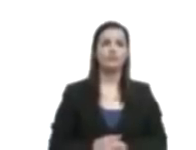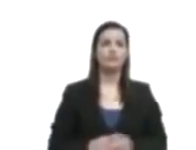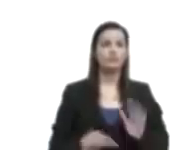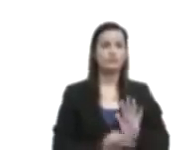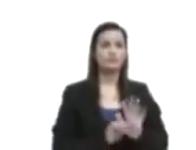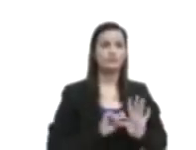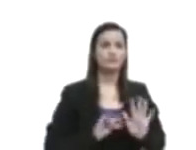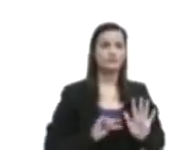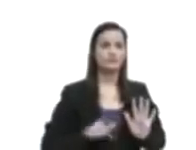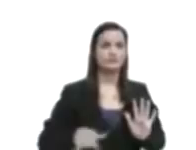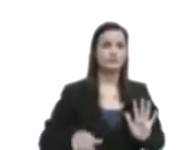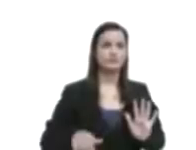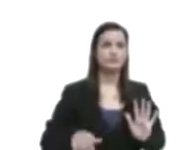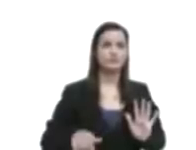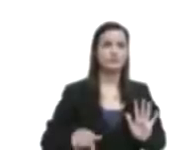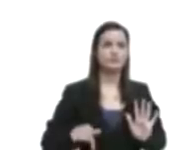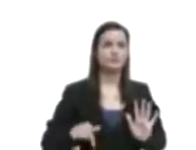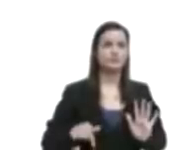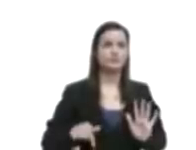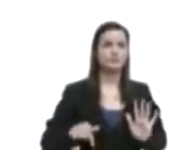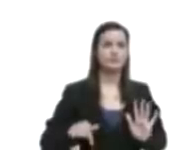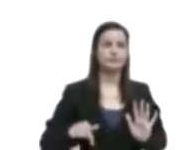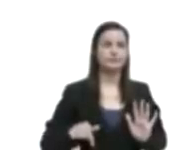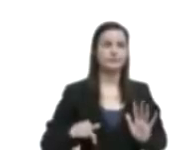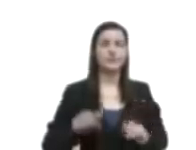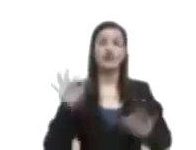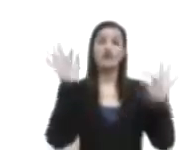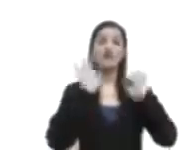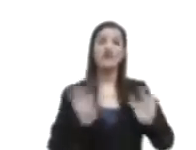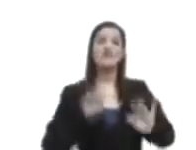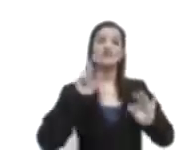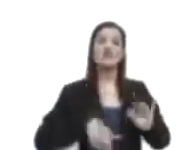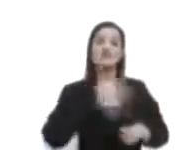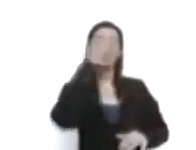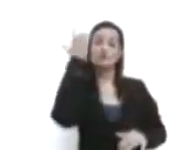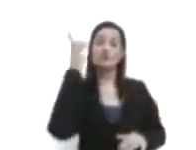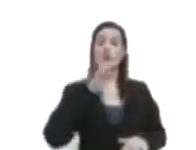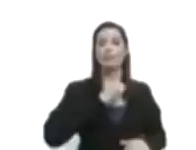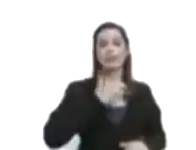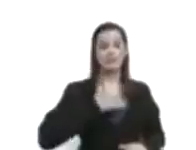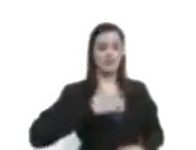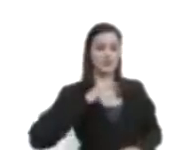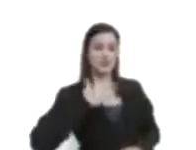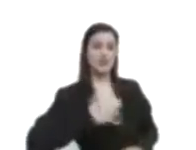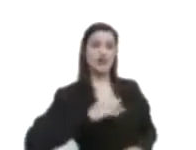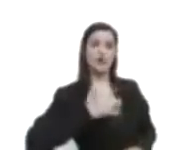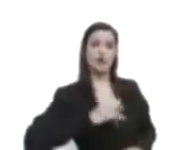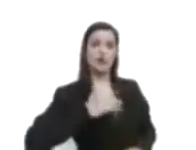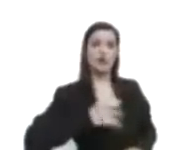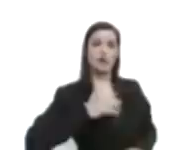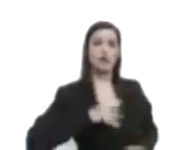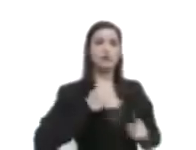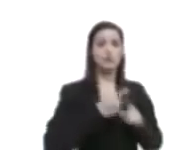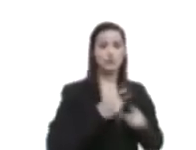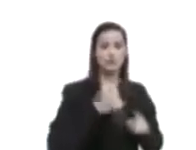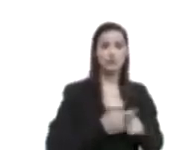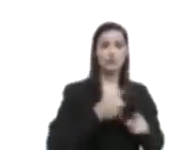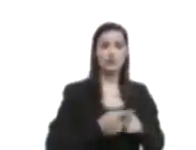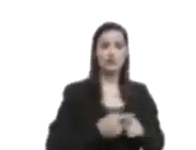Verso 7. Bem-aventurados os misericordiosos, porque alcançarão misericórdia. Presta